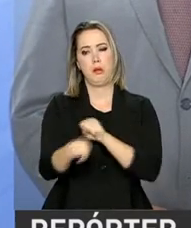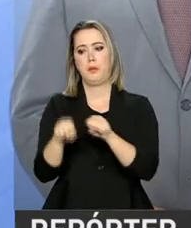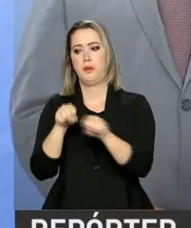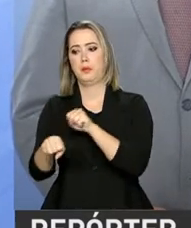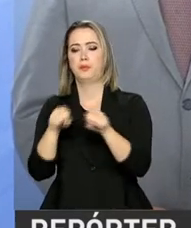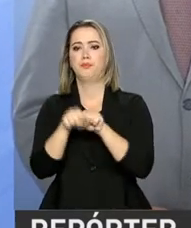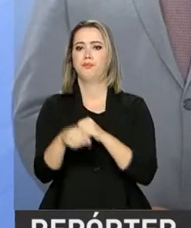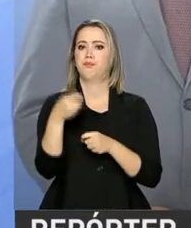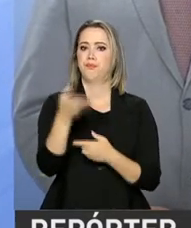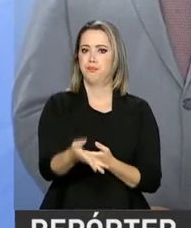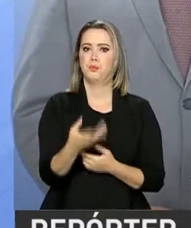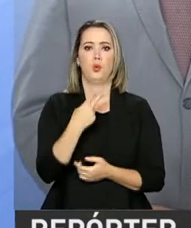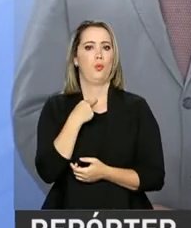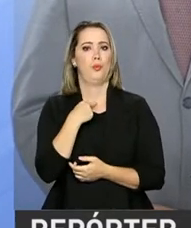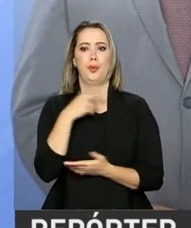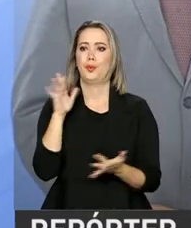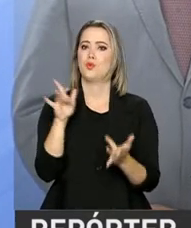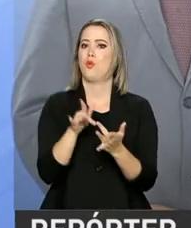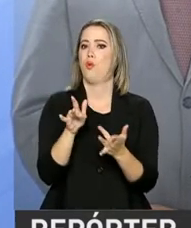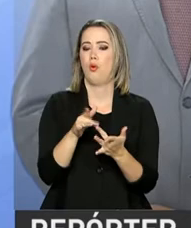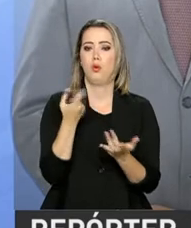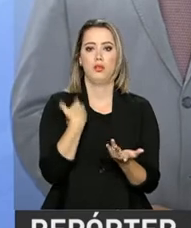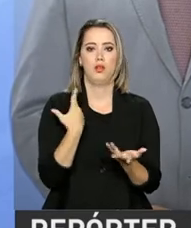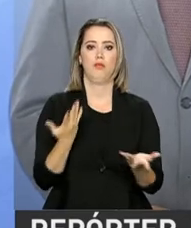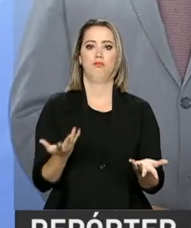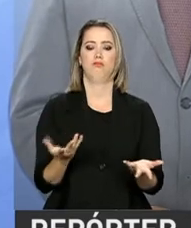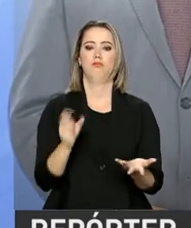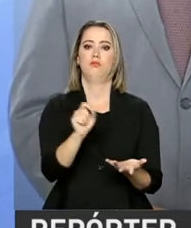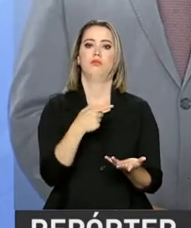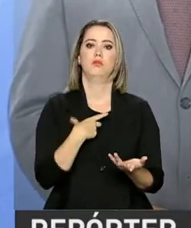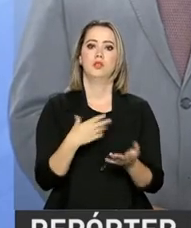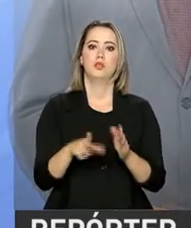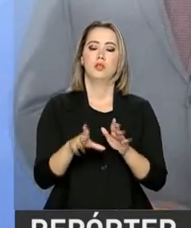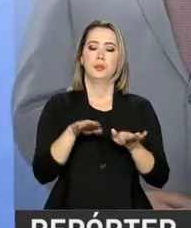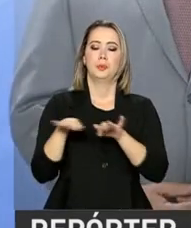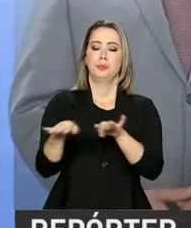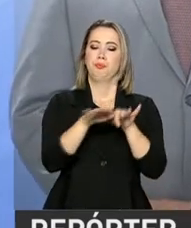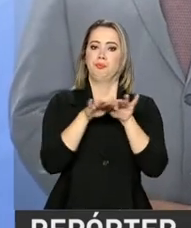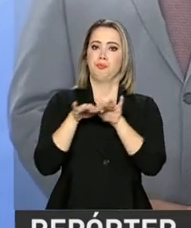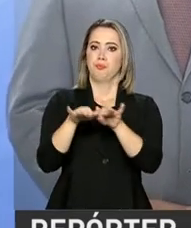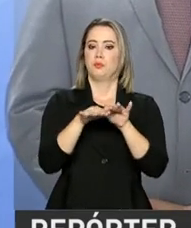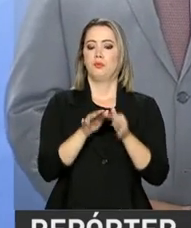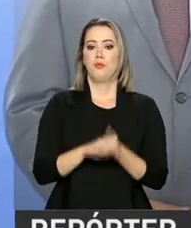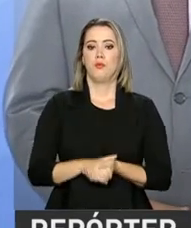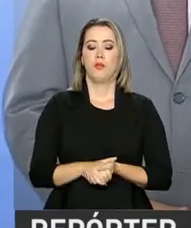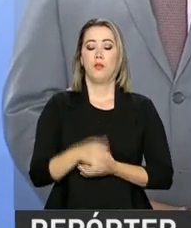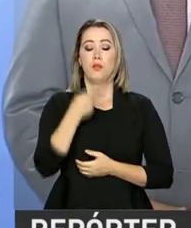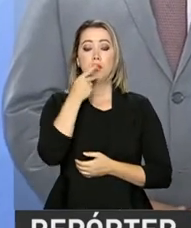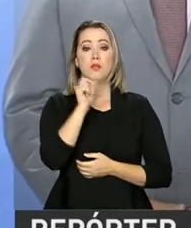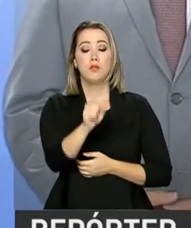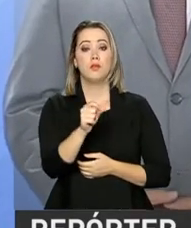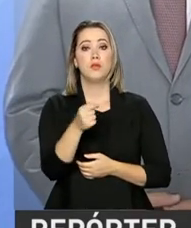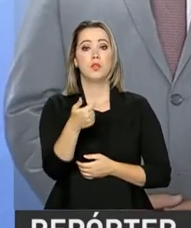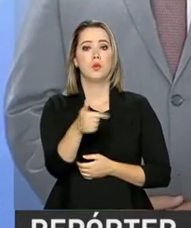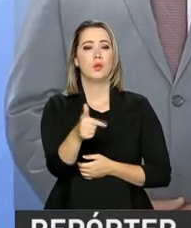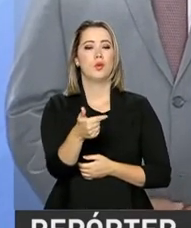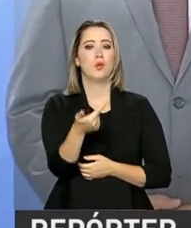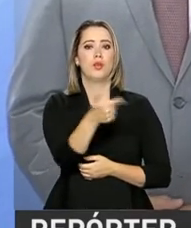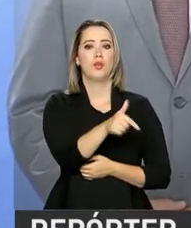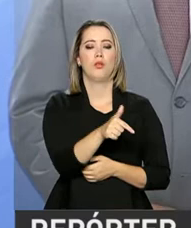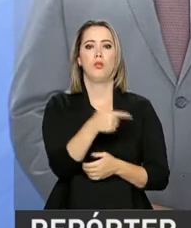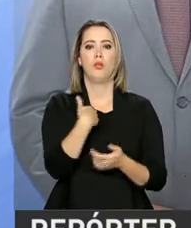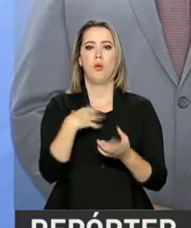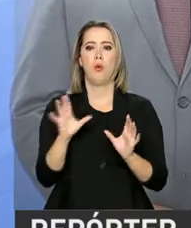atos inaceitáveis incompatíveis com o regime democrático o ministro junto mas ressaltou que não houve nenhuma ocorrência